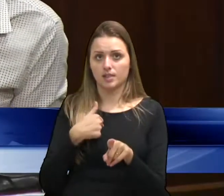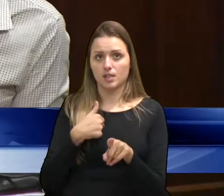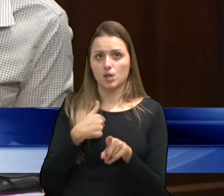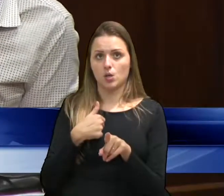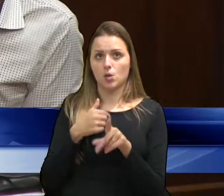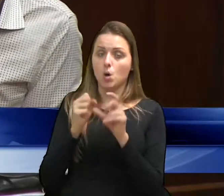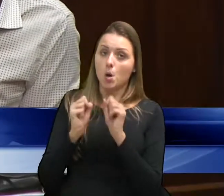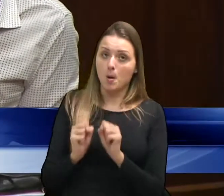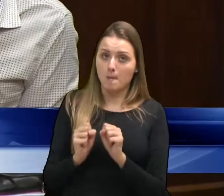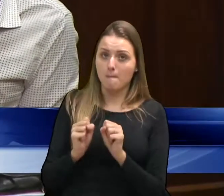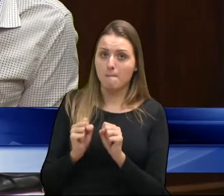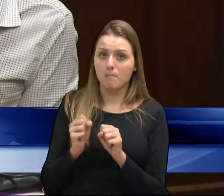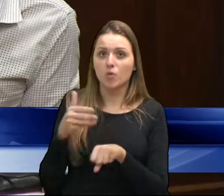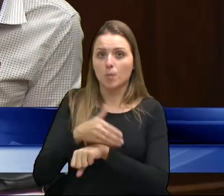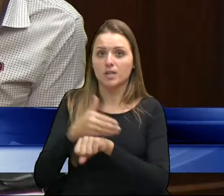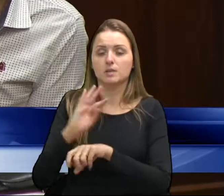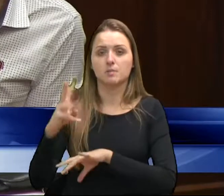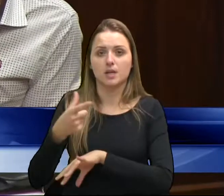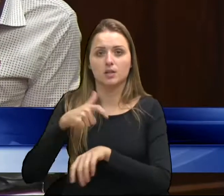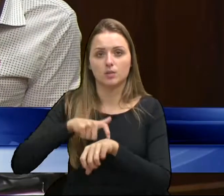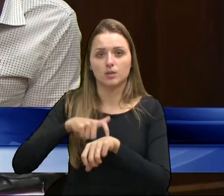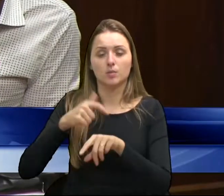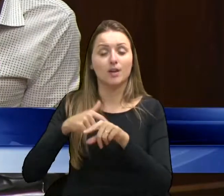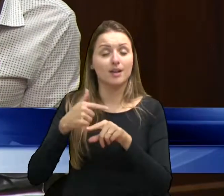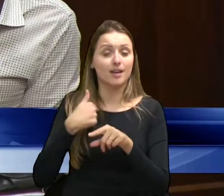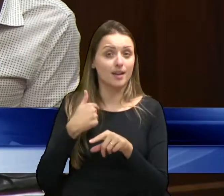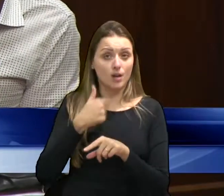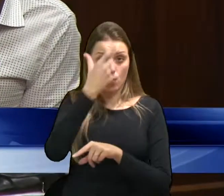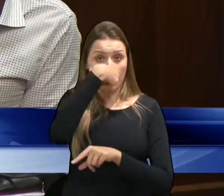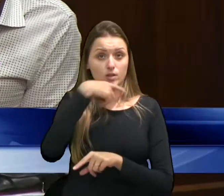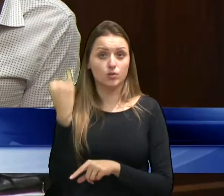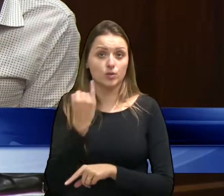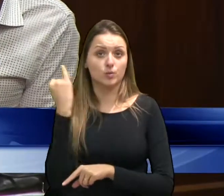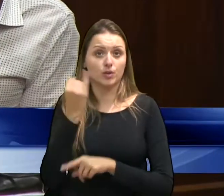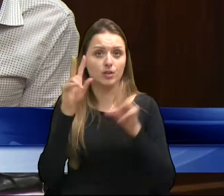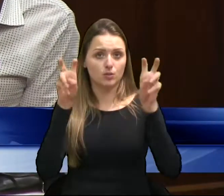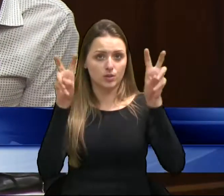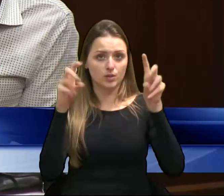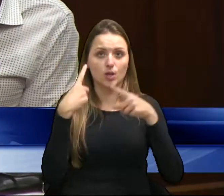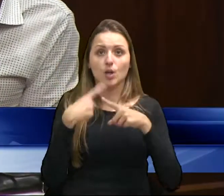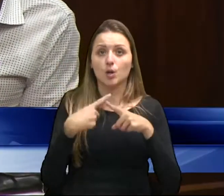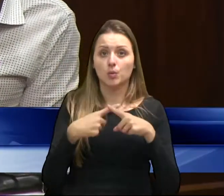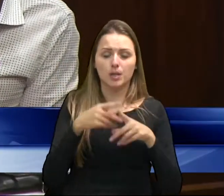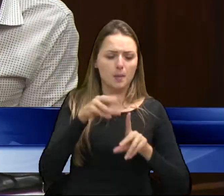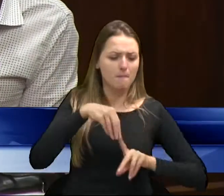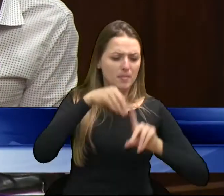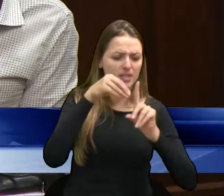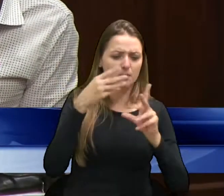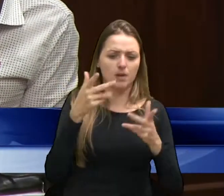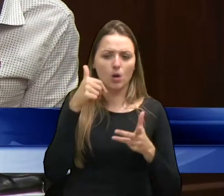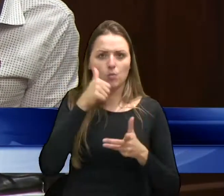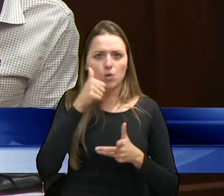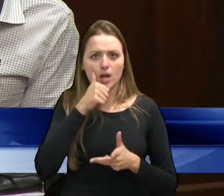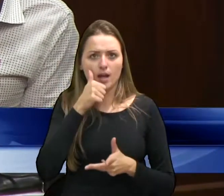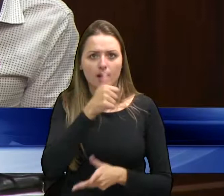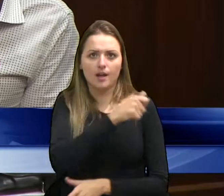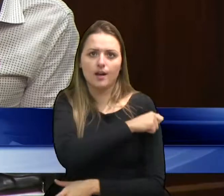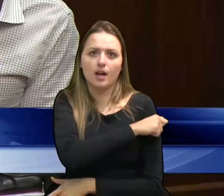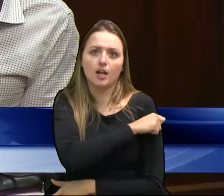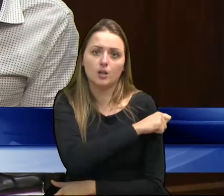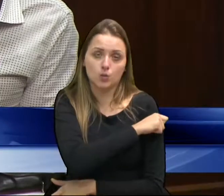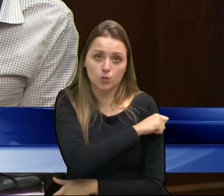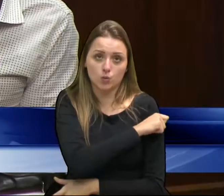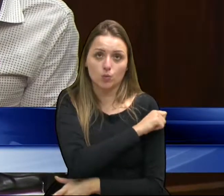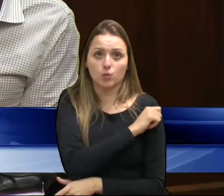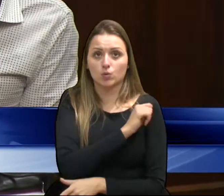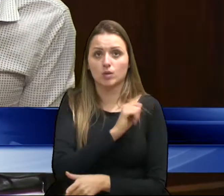tempo. Mas me interessa muito esse tema, porque a nossa população, principalmente as mulheres, os estudantes, que estudam